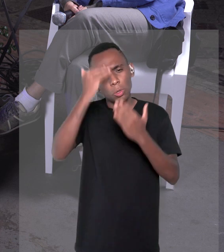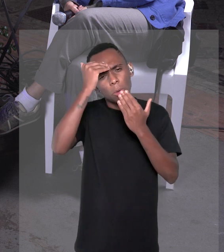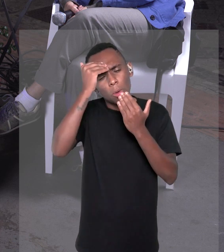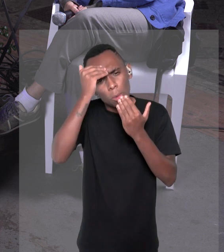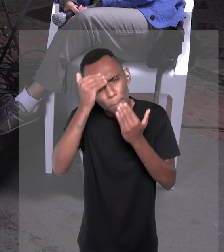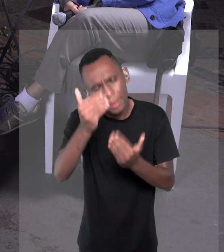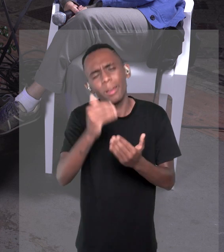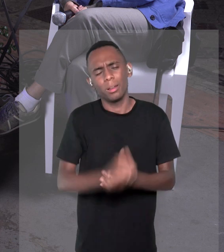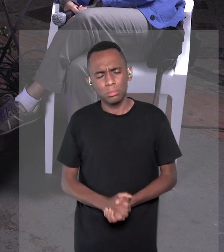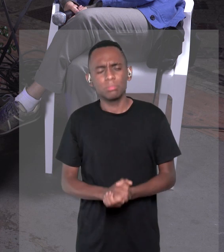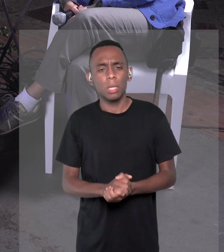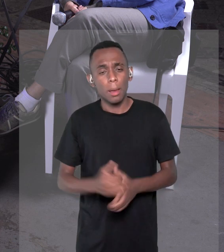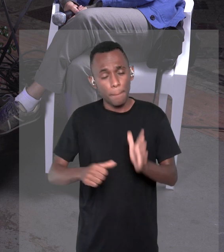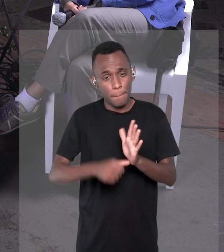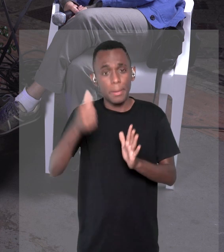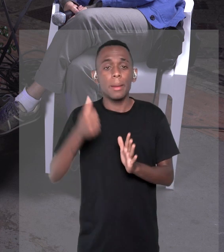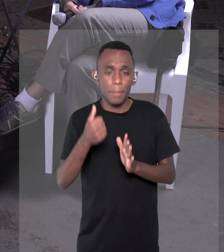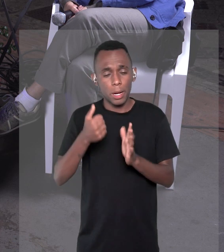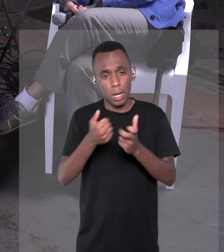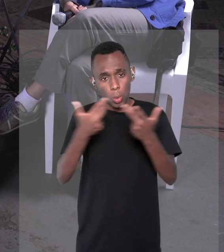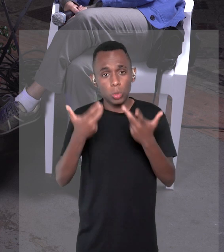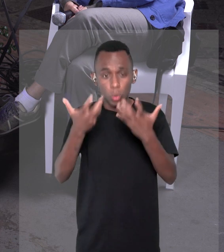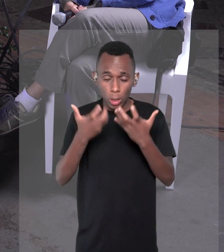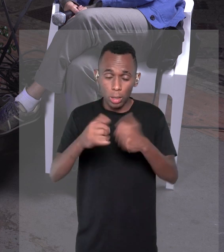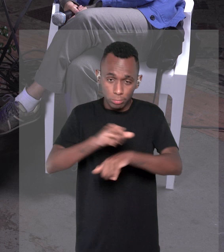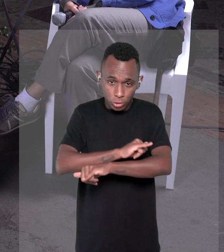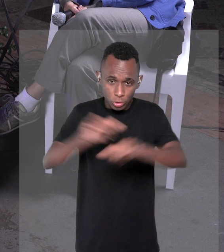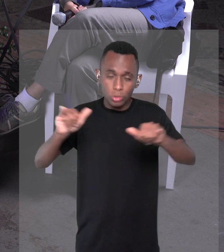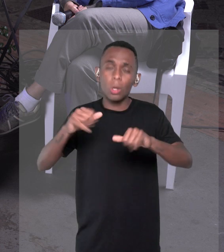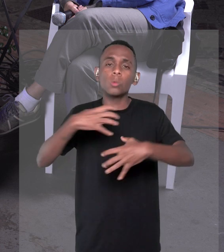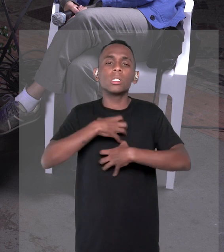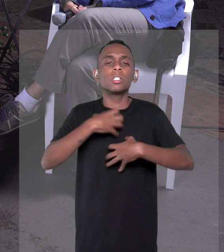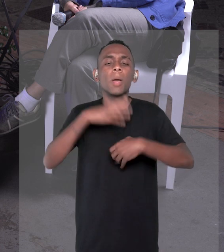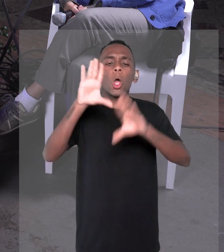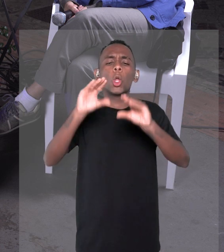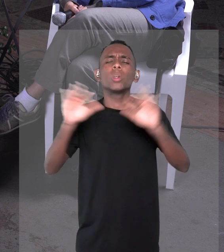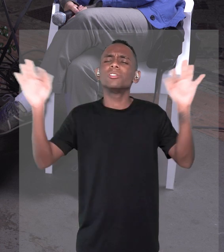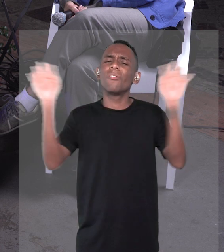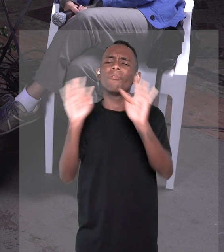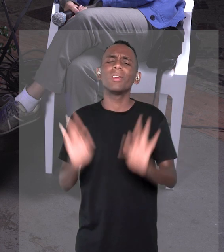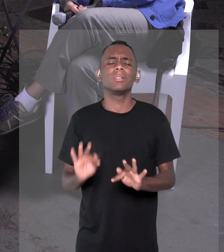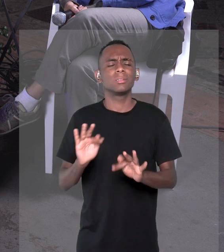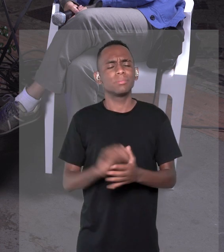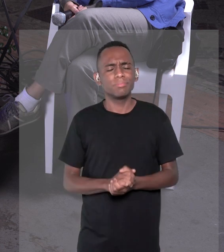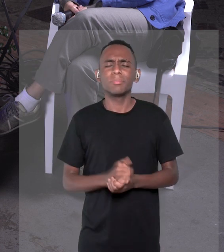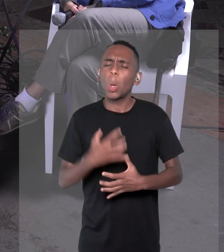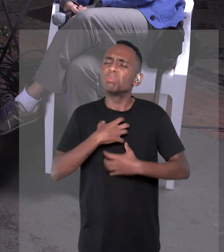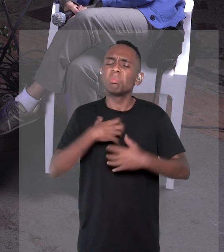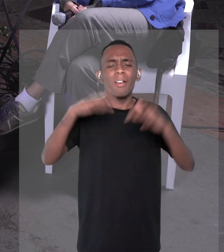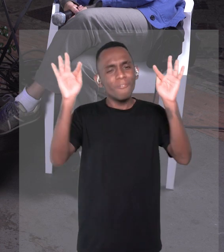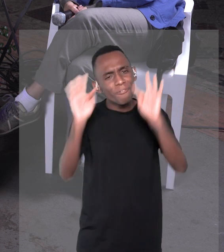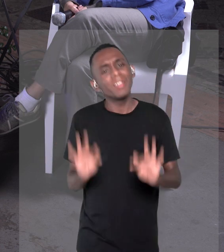citou Rosa e tantos outros, né? Mas tem muitos outros aí pelo Brasil. Muitos outros que